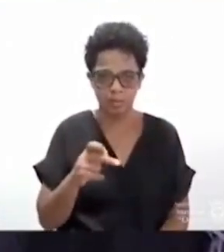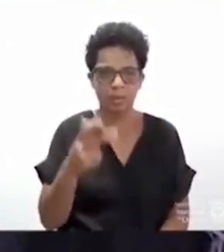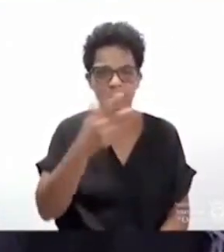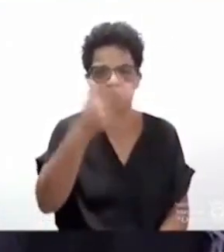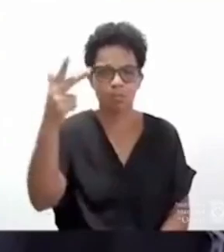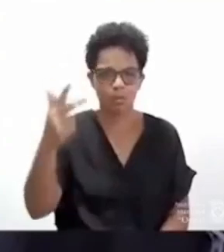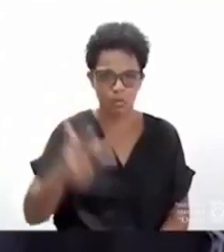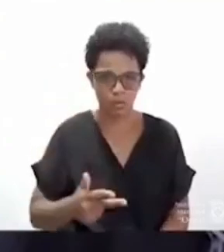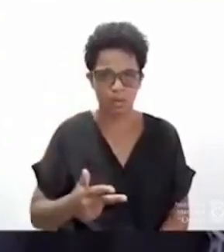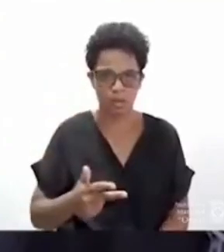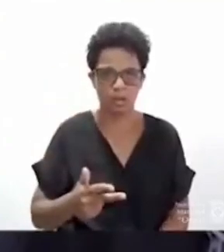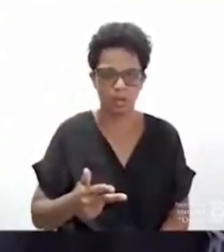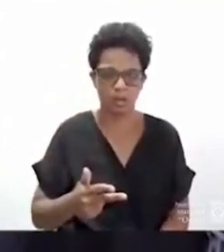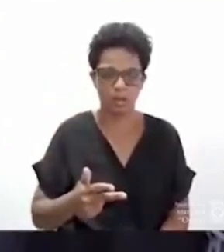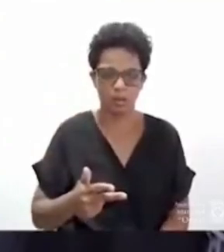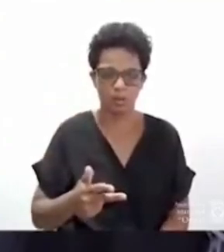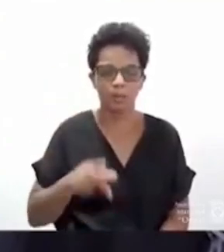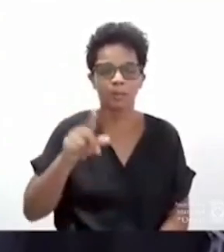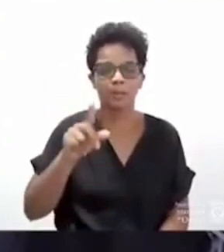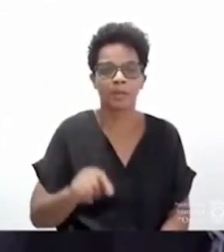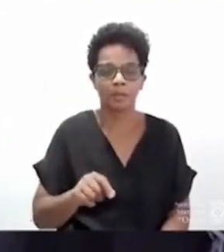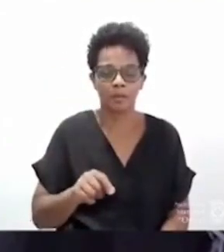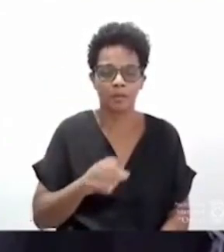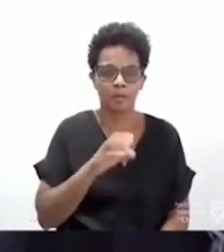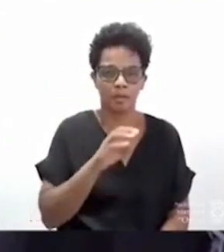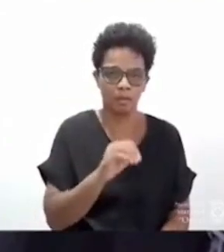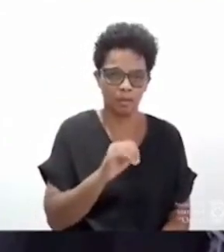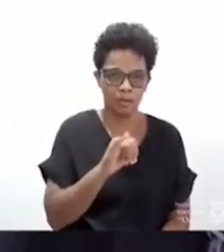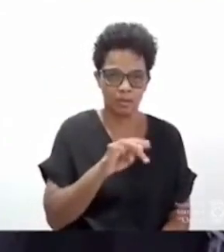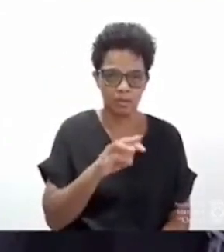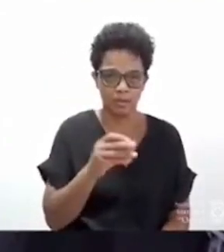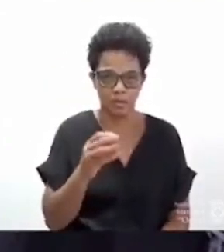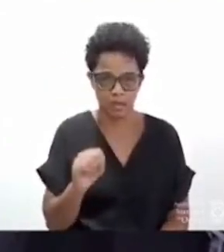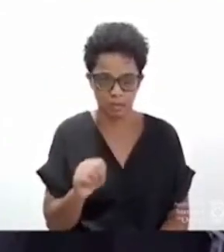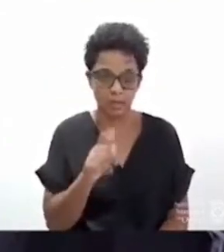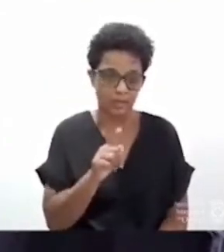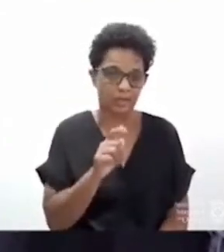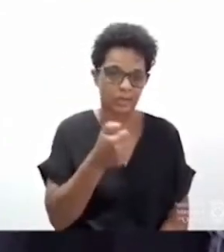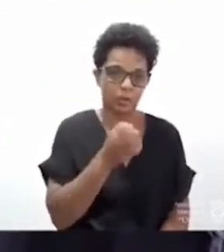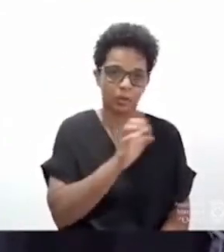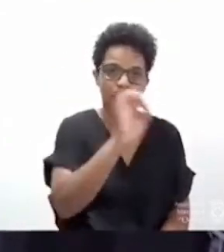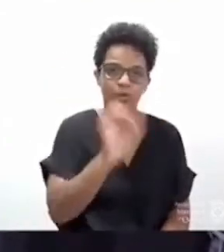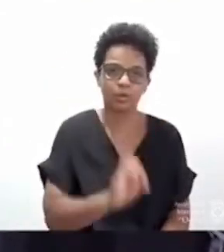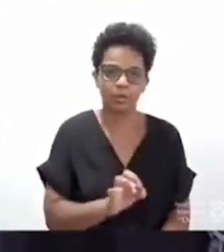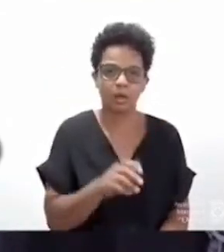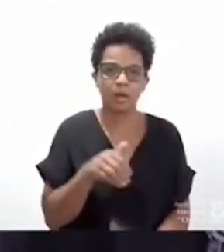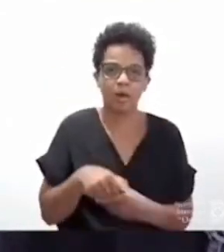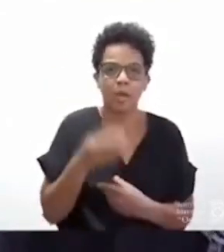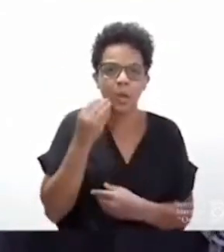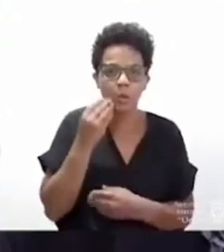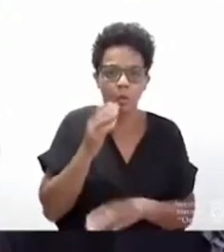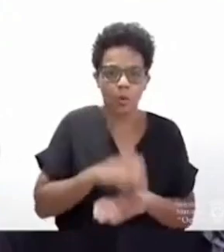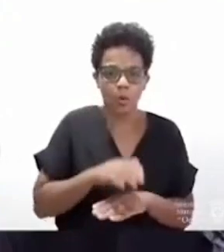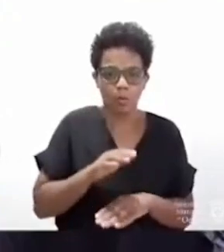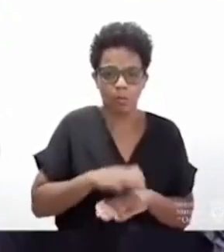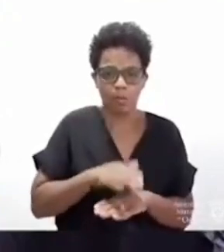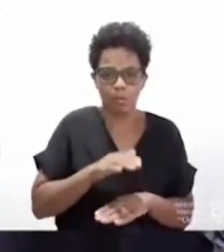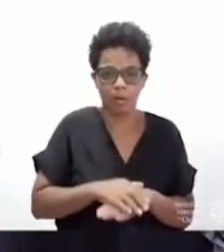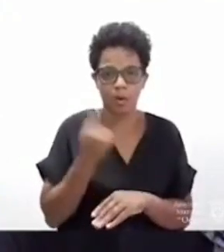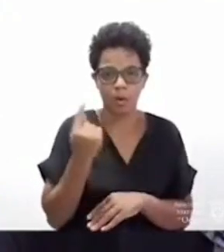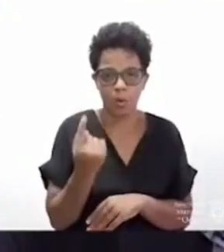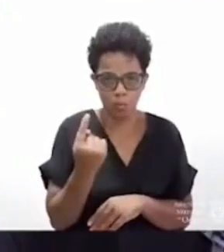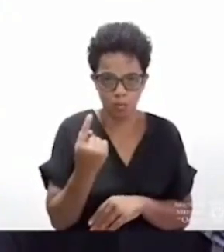mais o Cimas, que é a 50%, se uma destas entidades